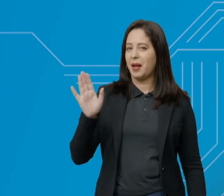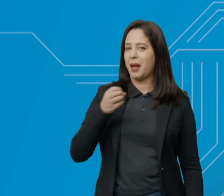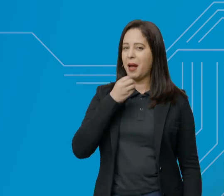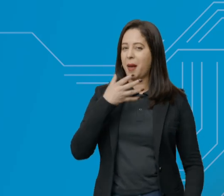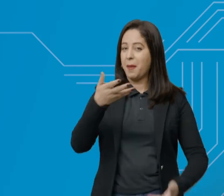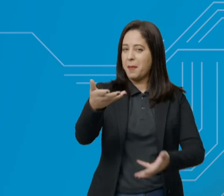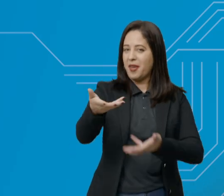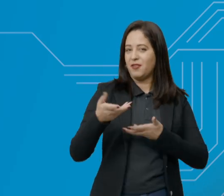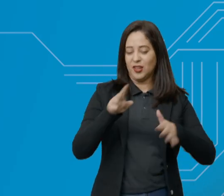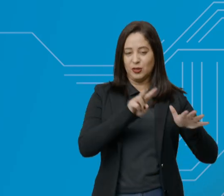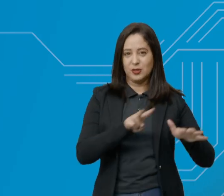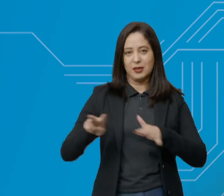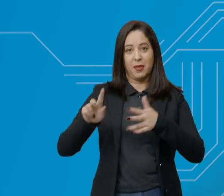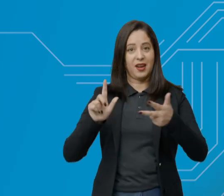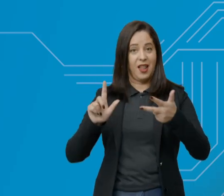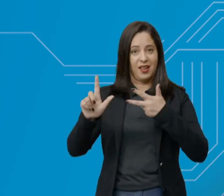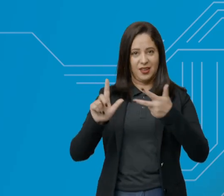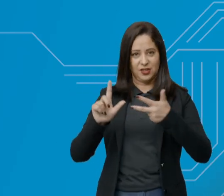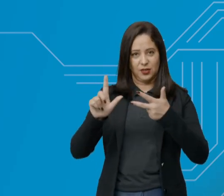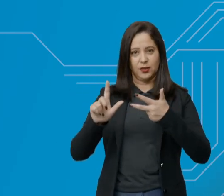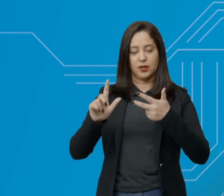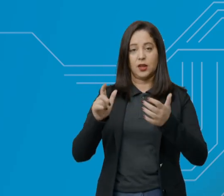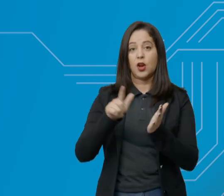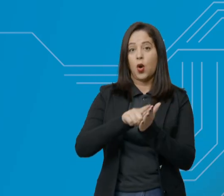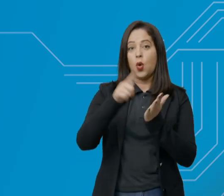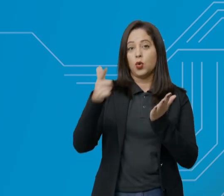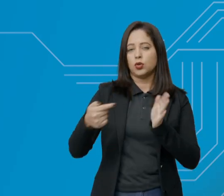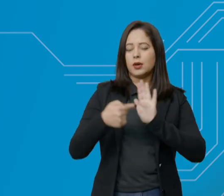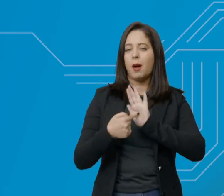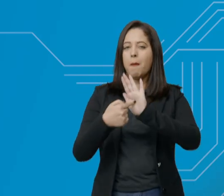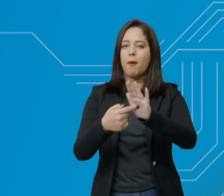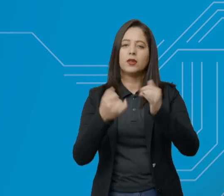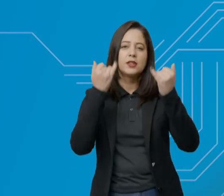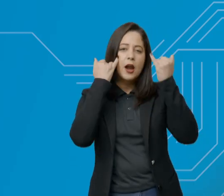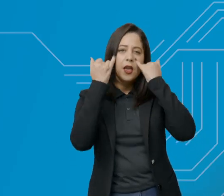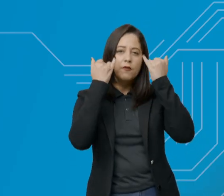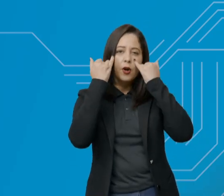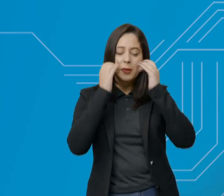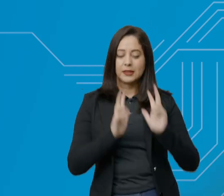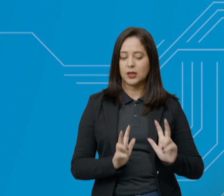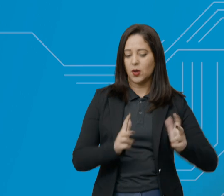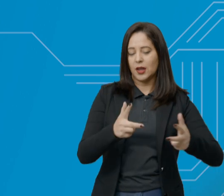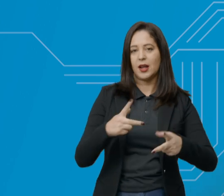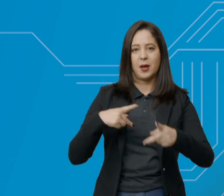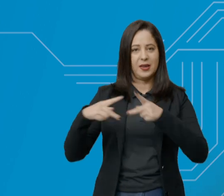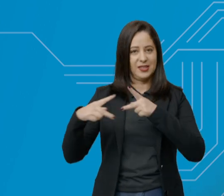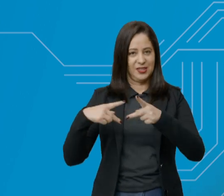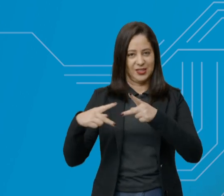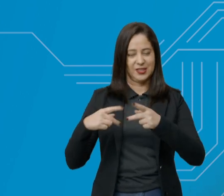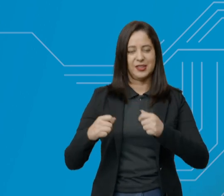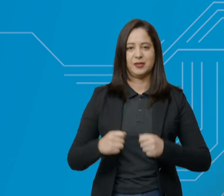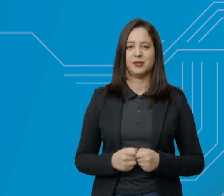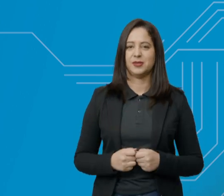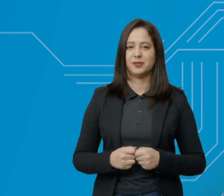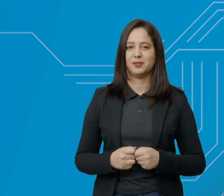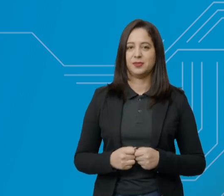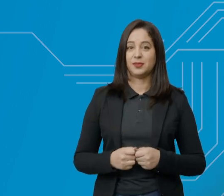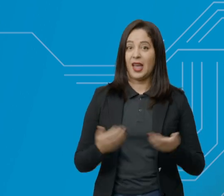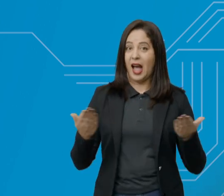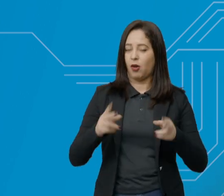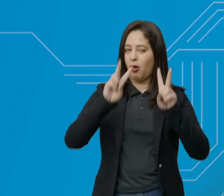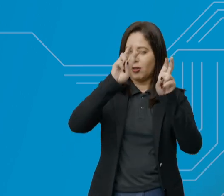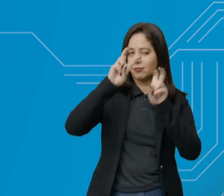Olá, seja bem-vindo ao Semana Legislativa, o seu jornal com as principais notícias da Câmara Municipal e de São José dos